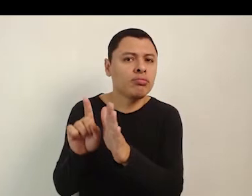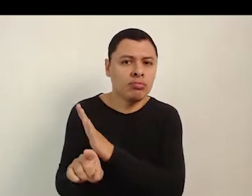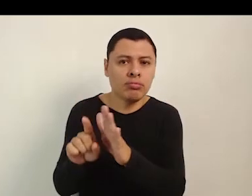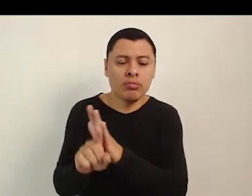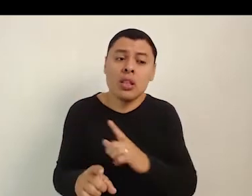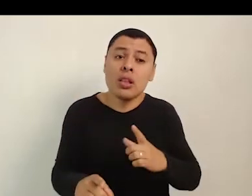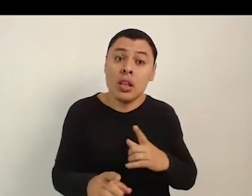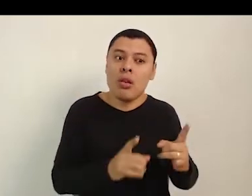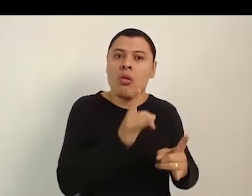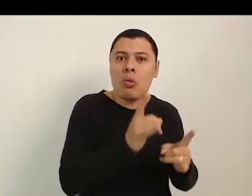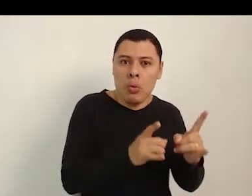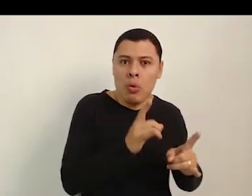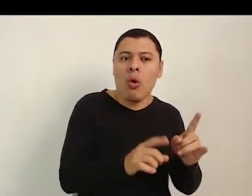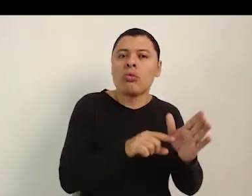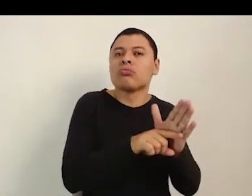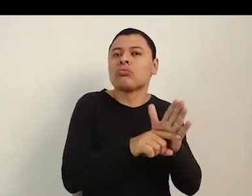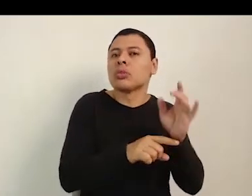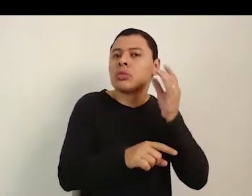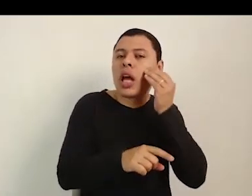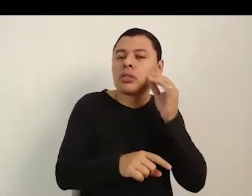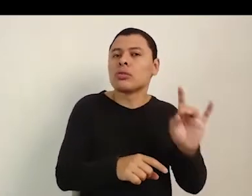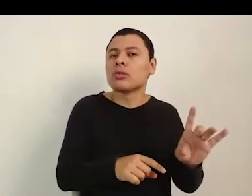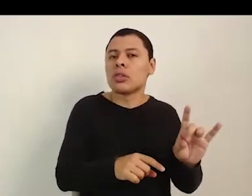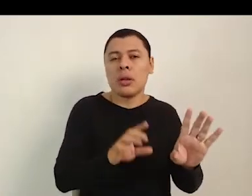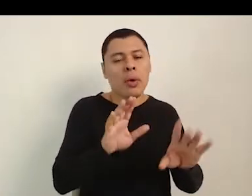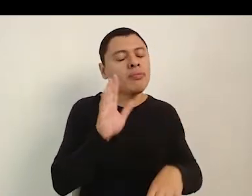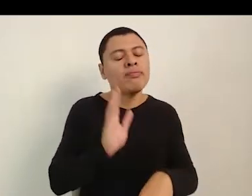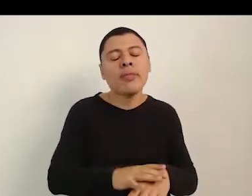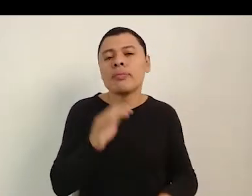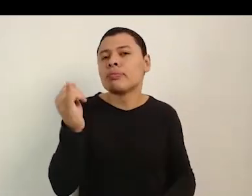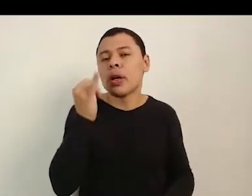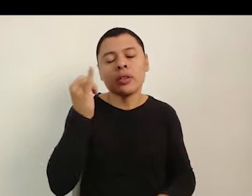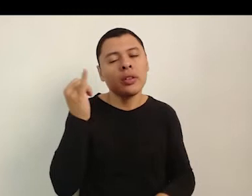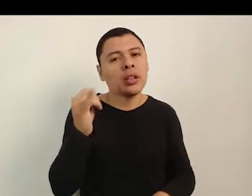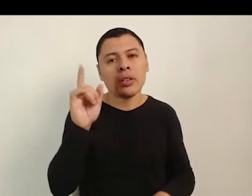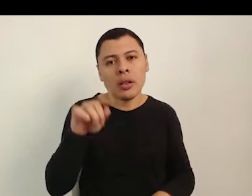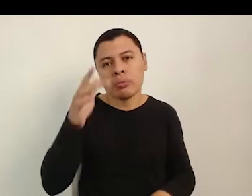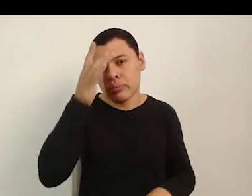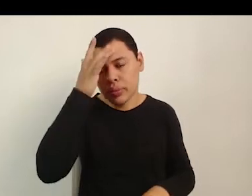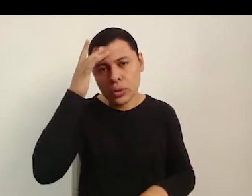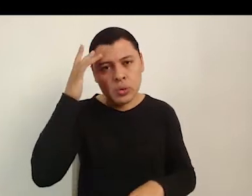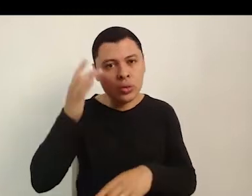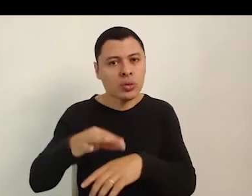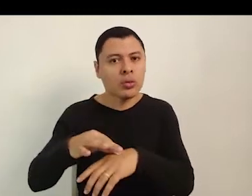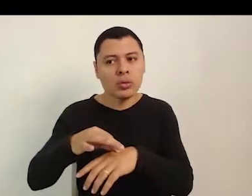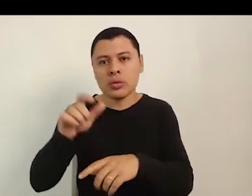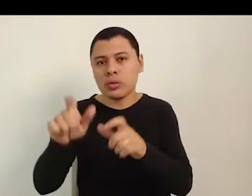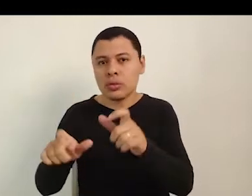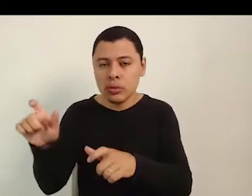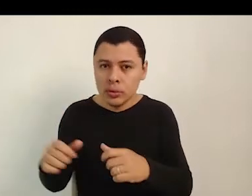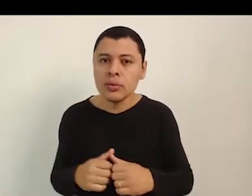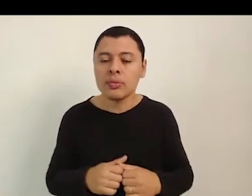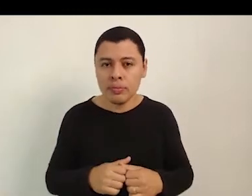automática, mas é muito importante a gente frisar que não existe ferramenta milagrosa, existem diversos plugins no mercado